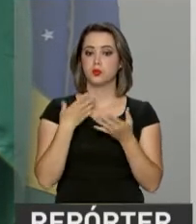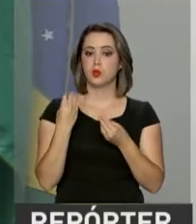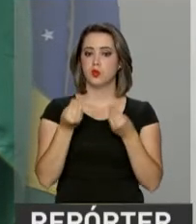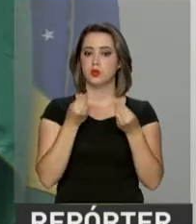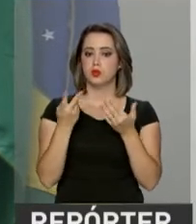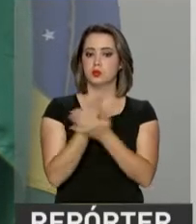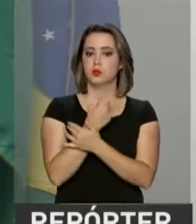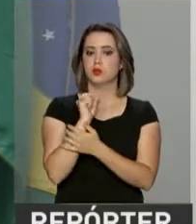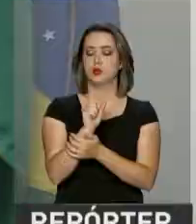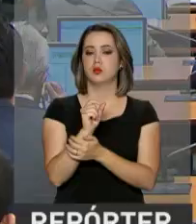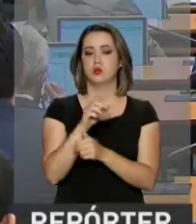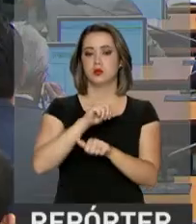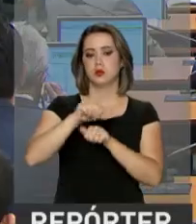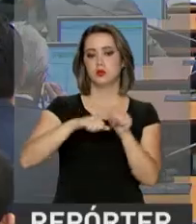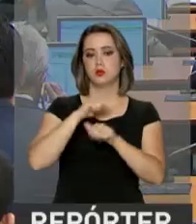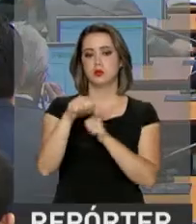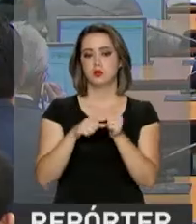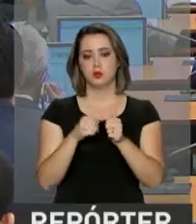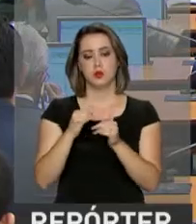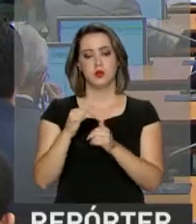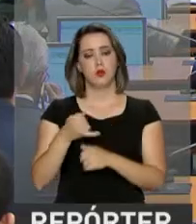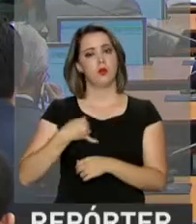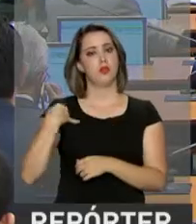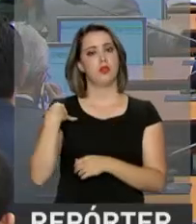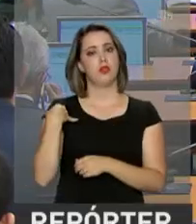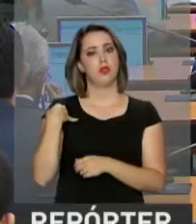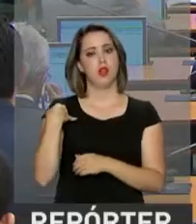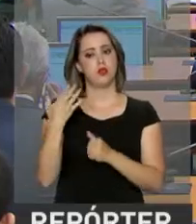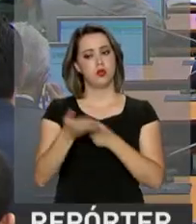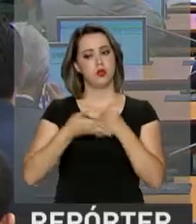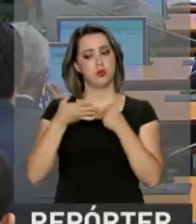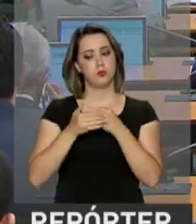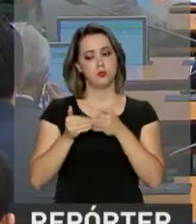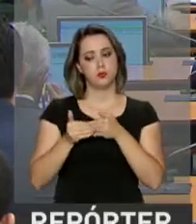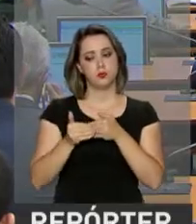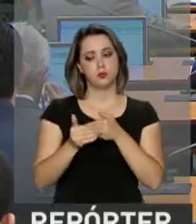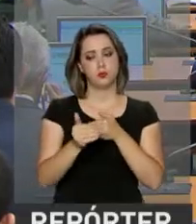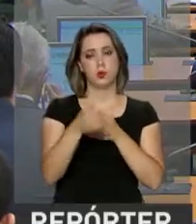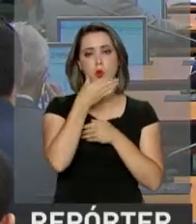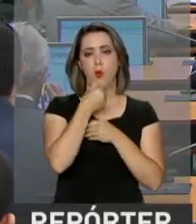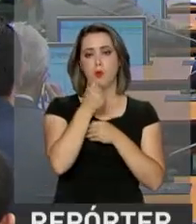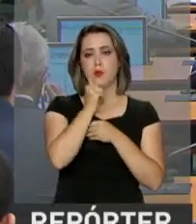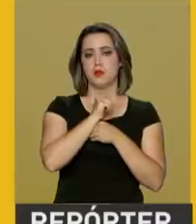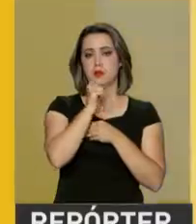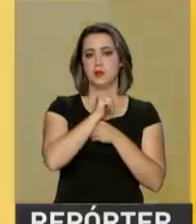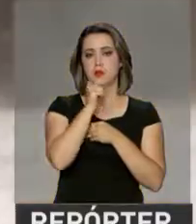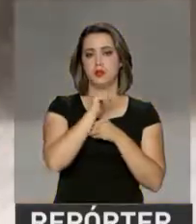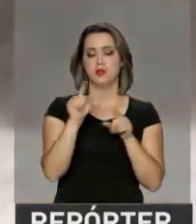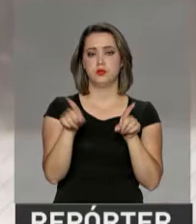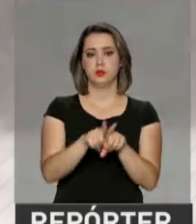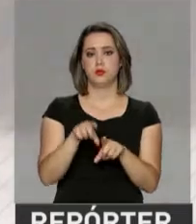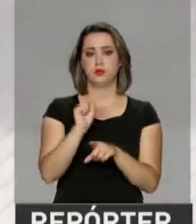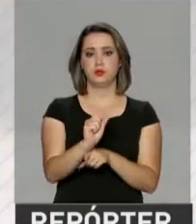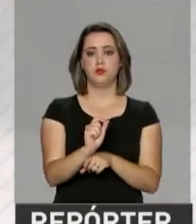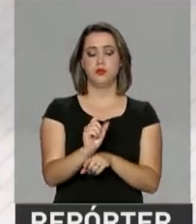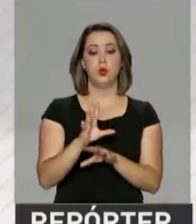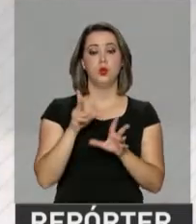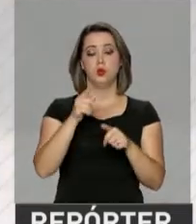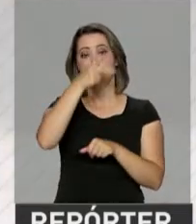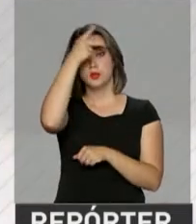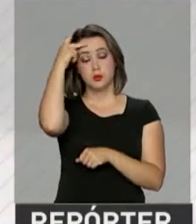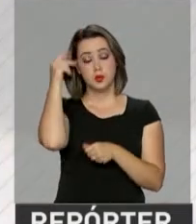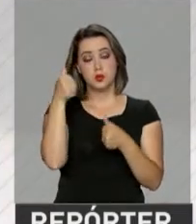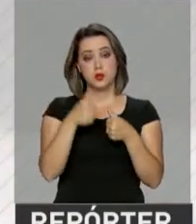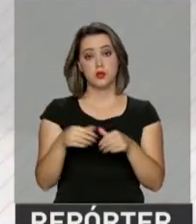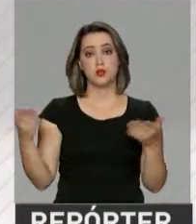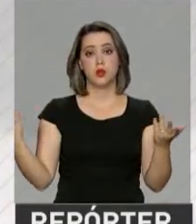funcionar a regra de transição com a idade mínima progressiva para homens e mulheres se aposentarem. Todo mundo que está no